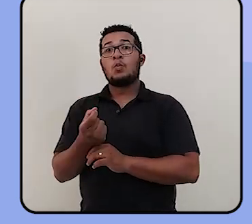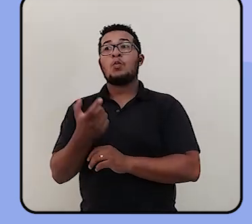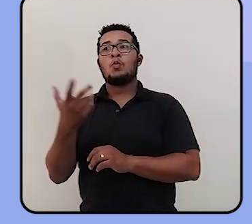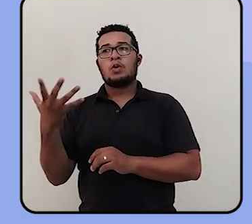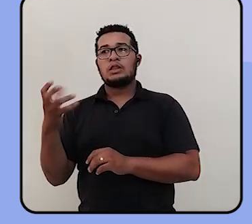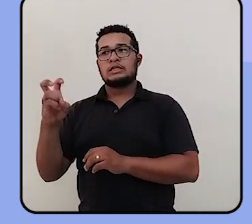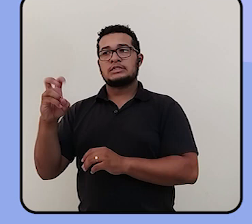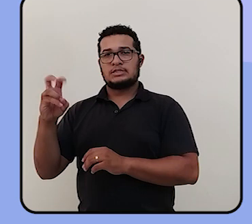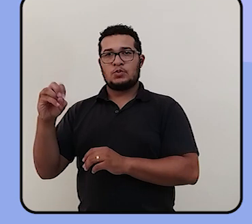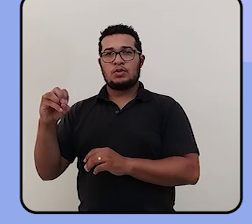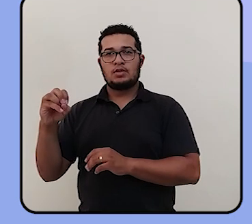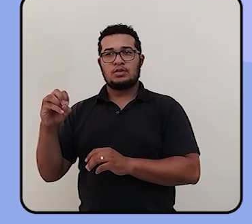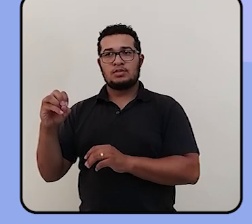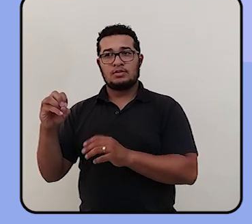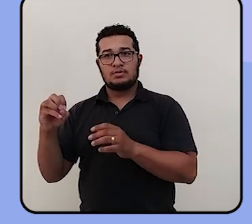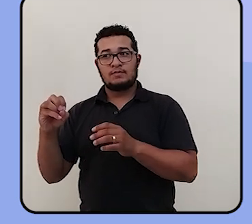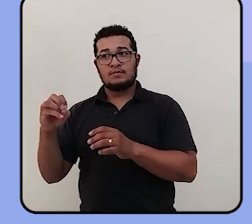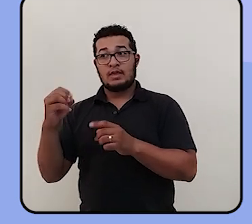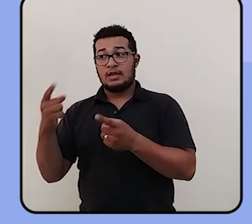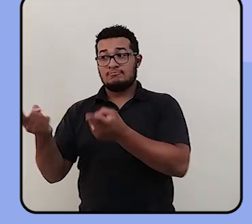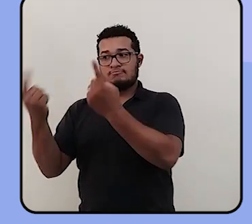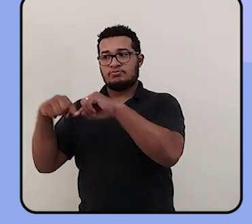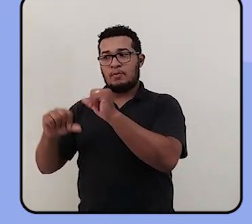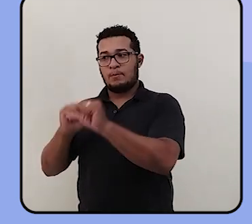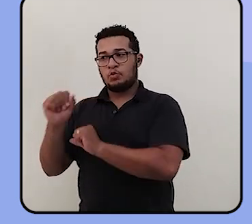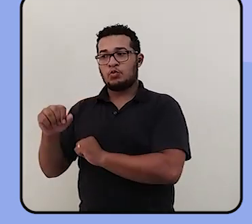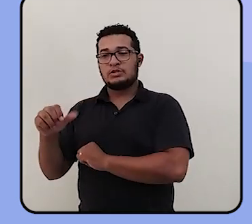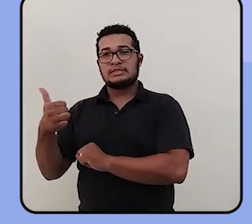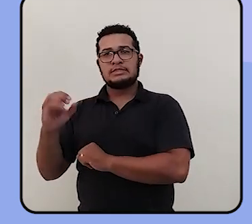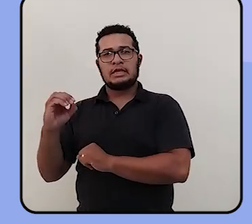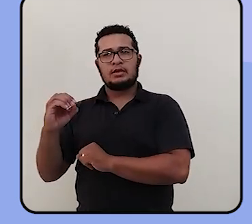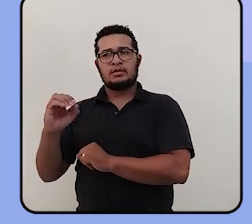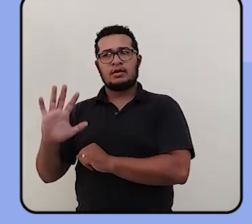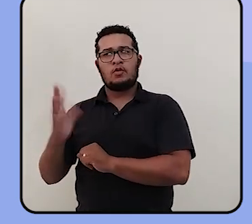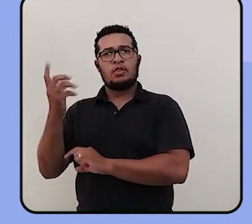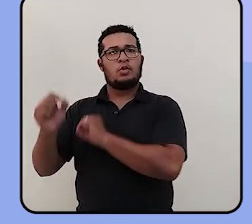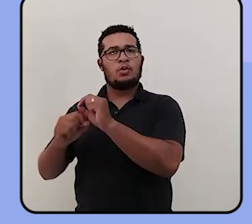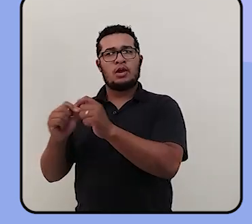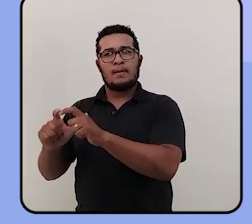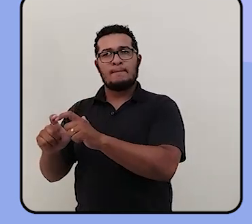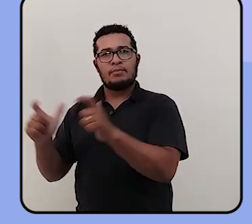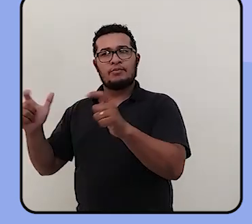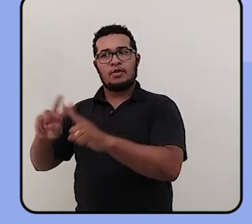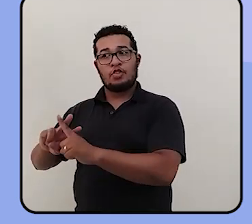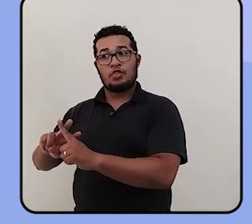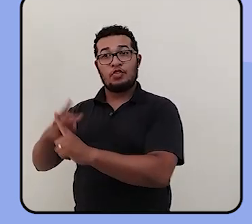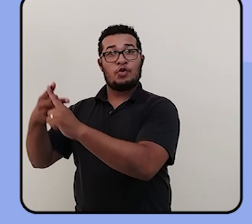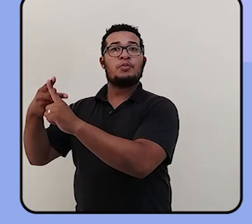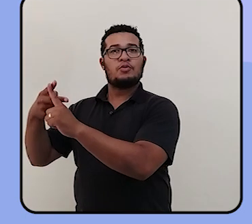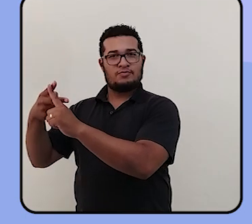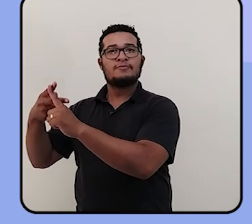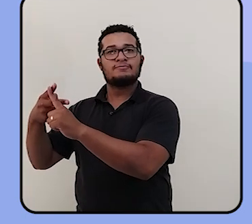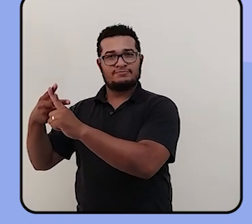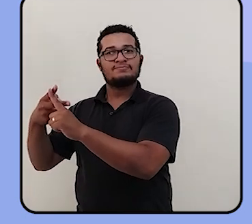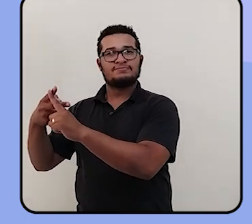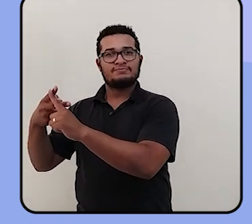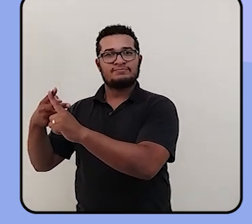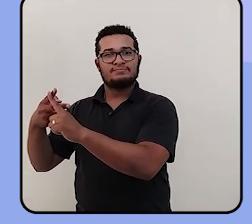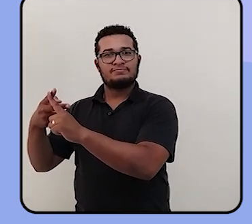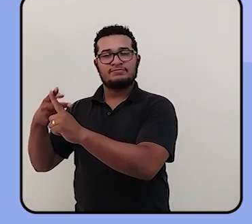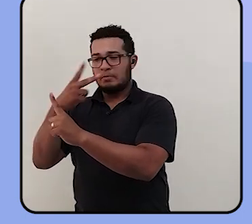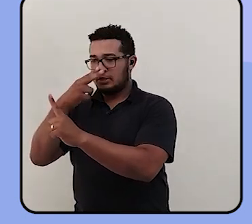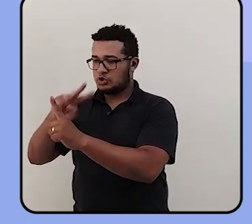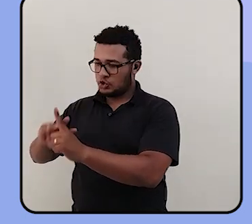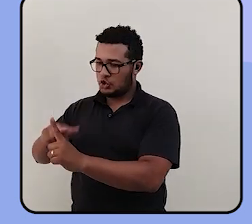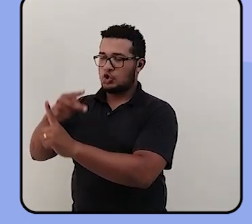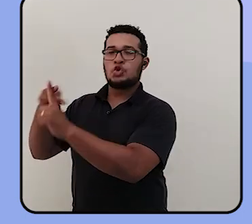de convidados, que era 50, e passou a ser 100. O que está acontecendo com essa quantidade? Essa